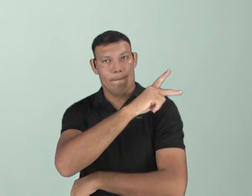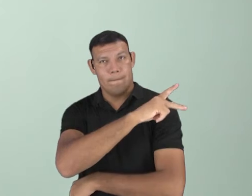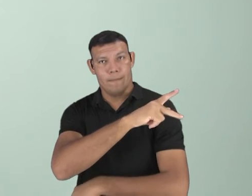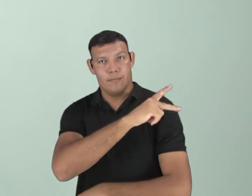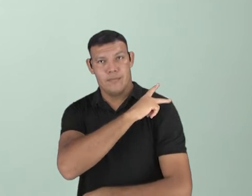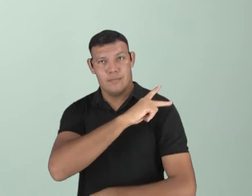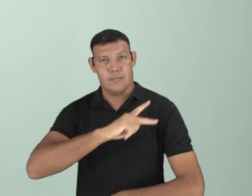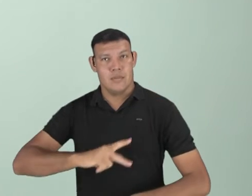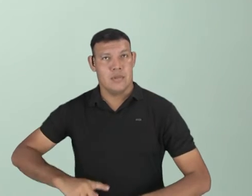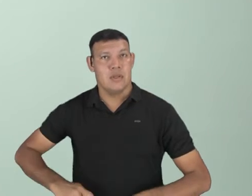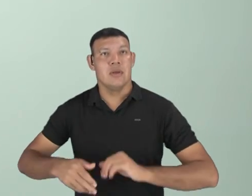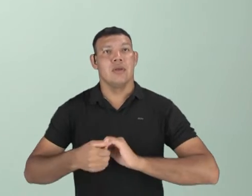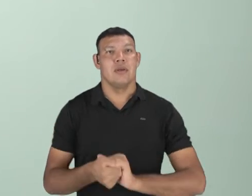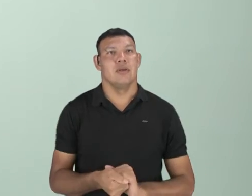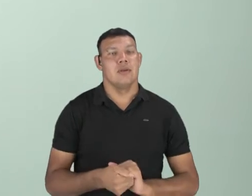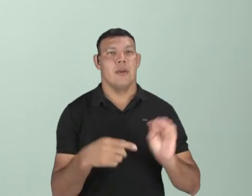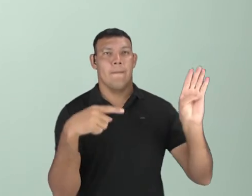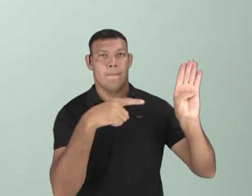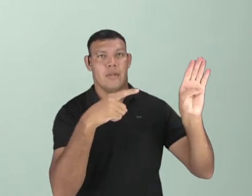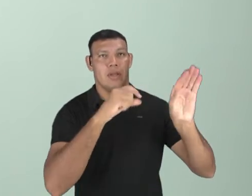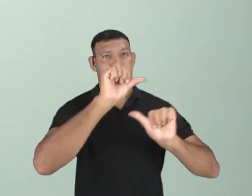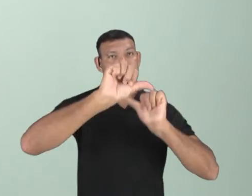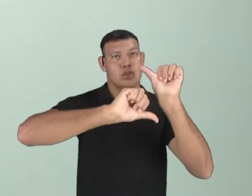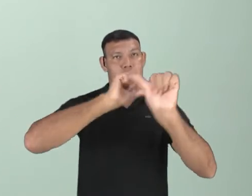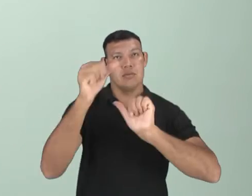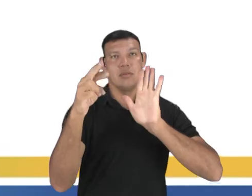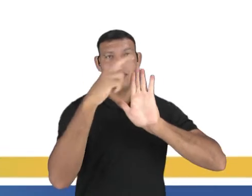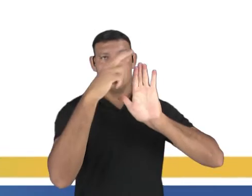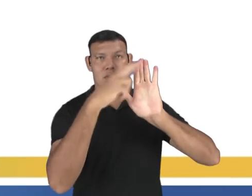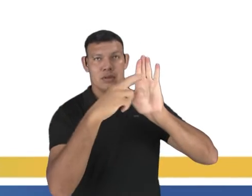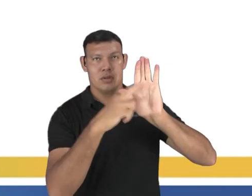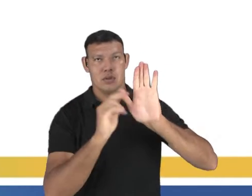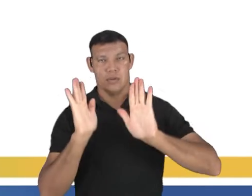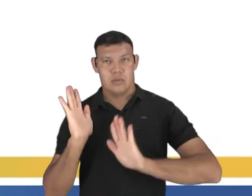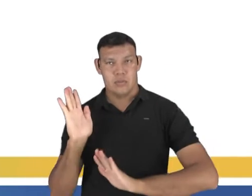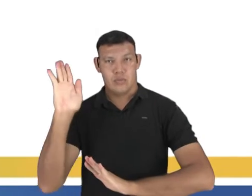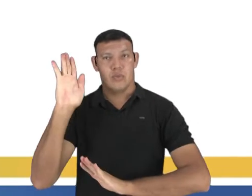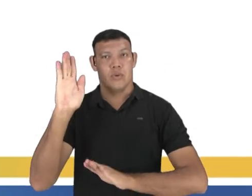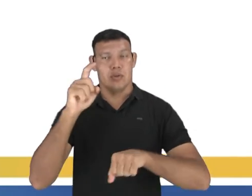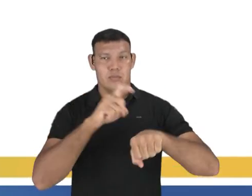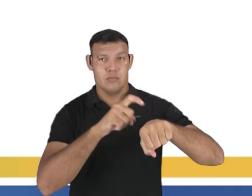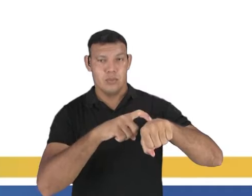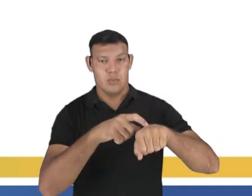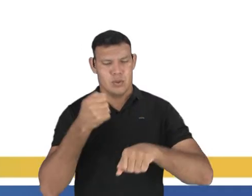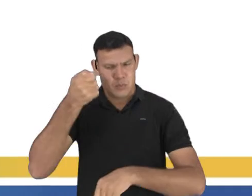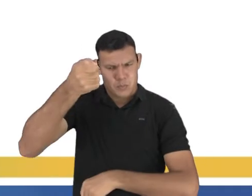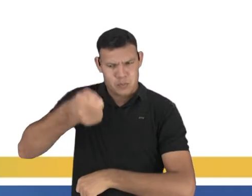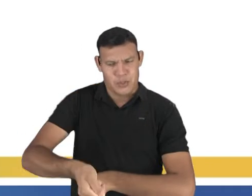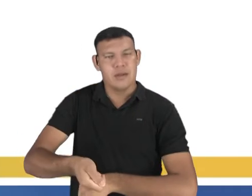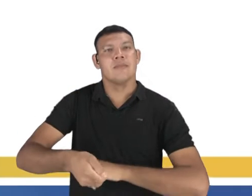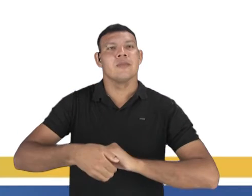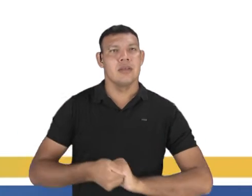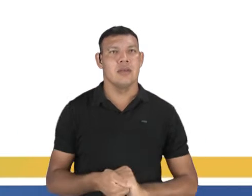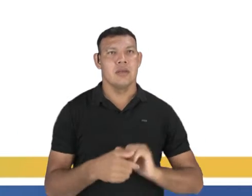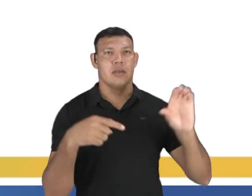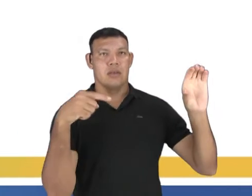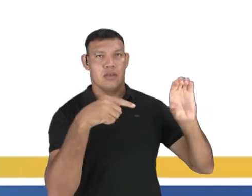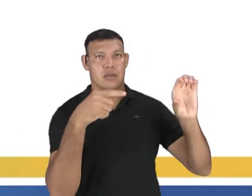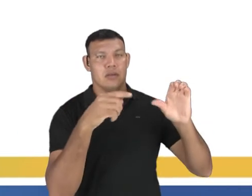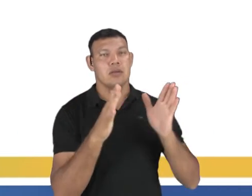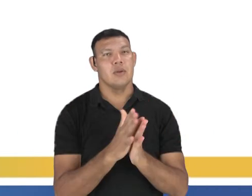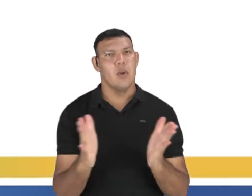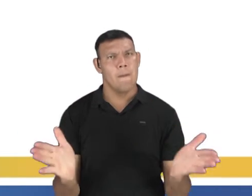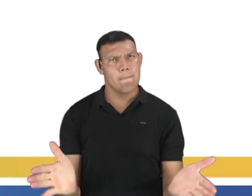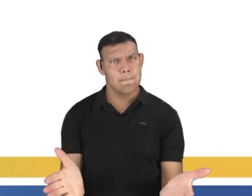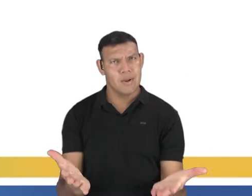B, alterou as regras para as candidaturas na ditadura. Alternativa C,